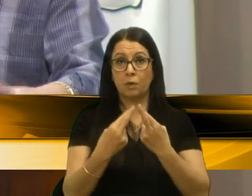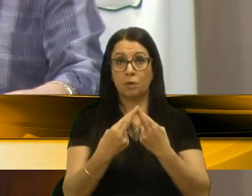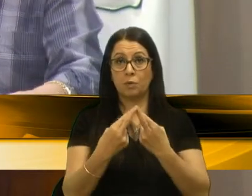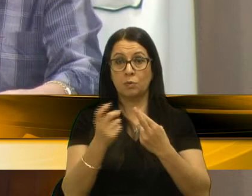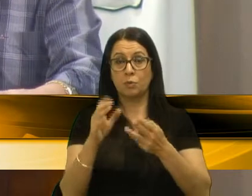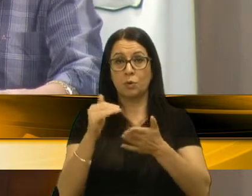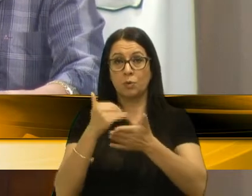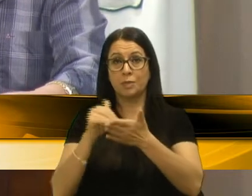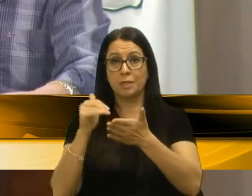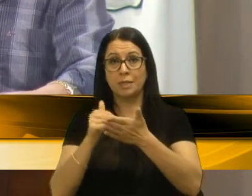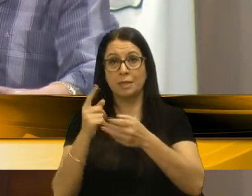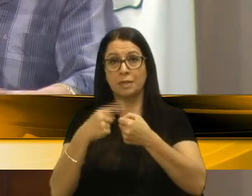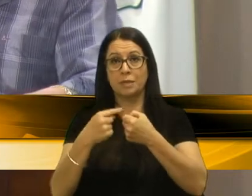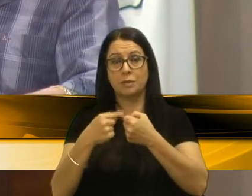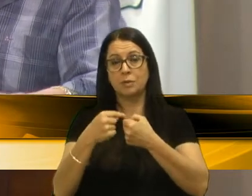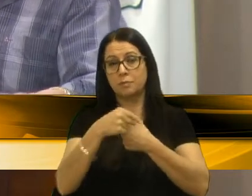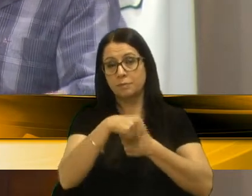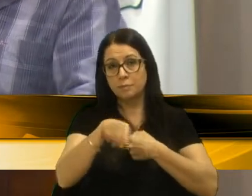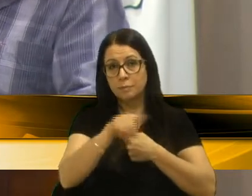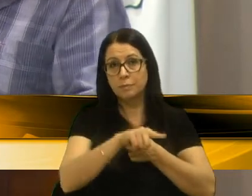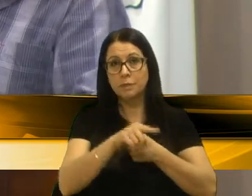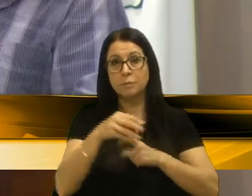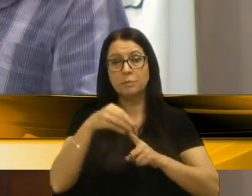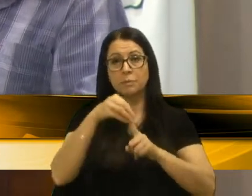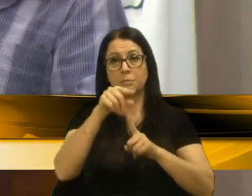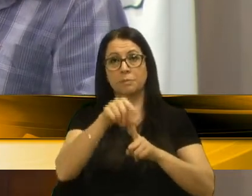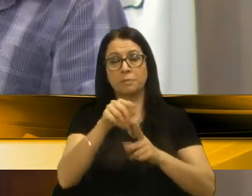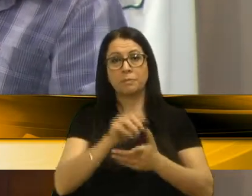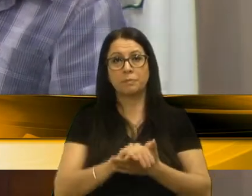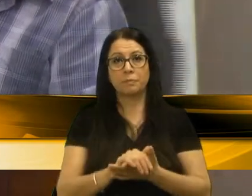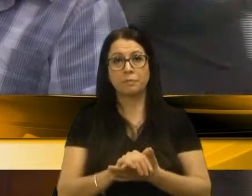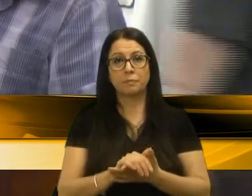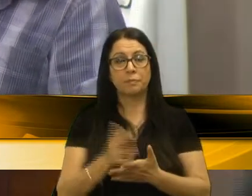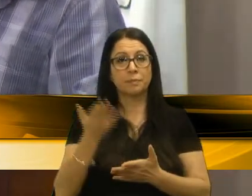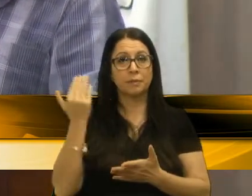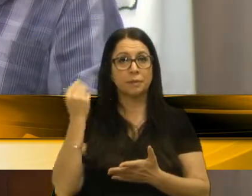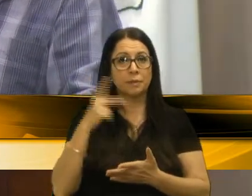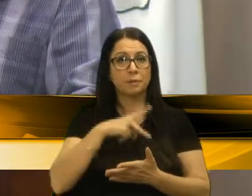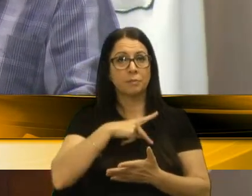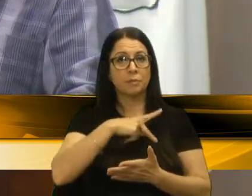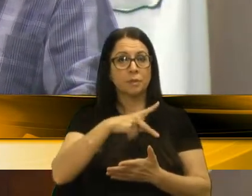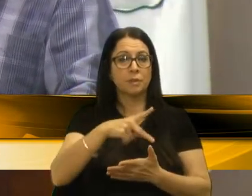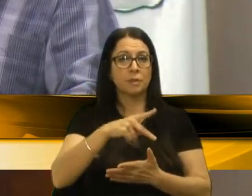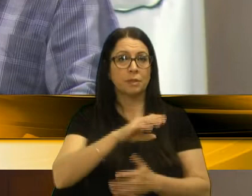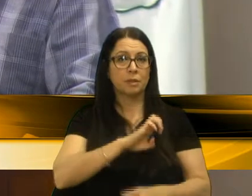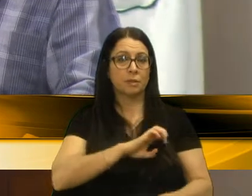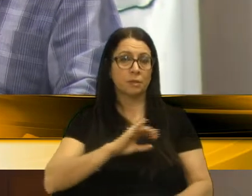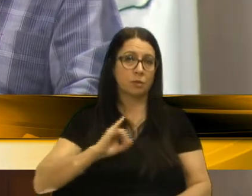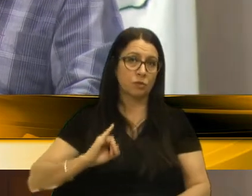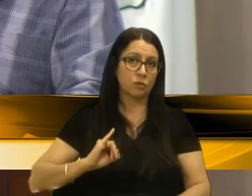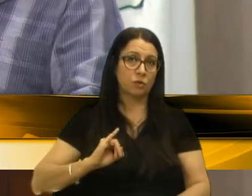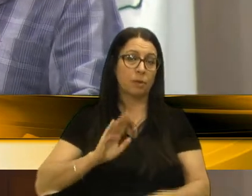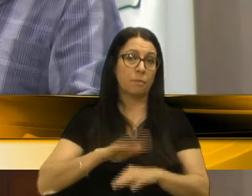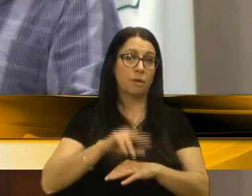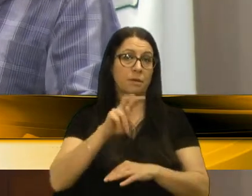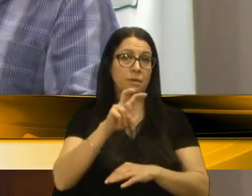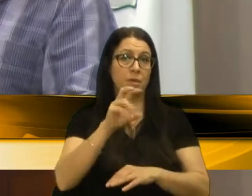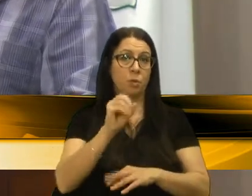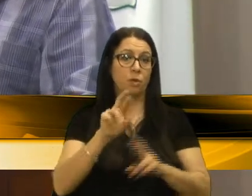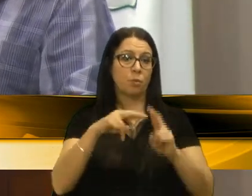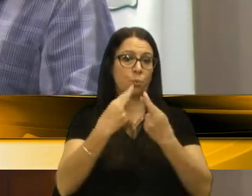secretários municipais, pelo que consta, principalmente a época da presidência do vereador Ed Carlos, mais de 50